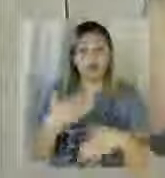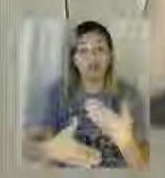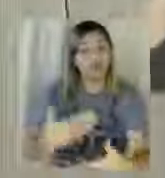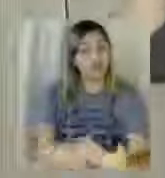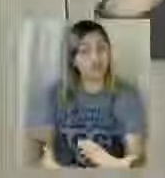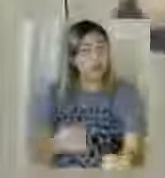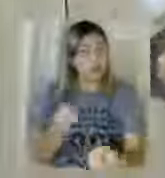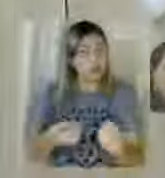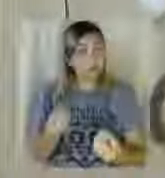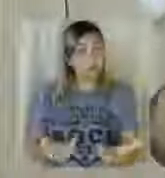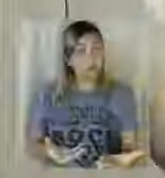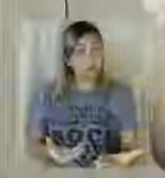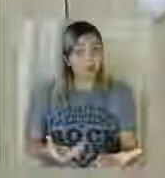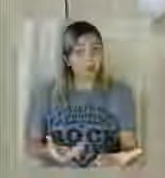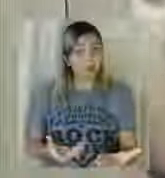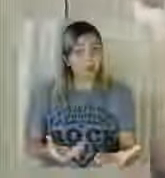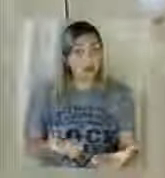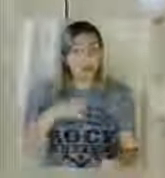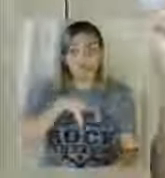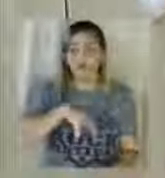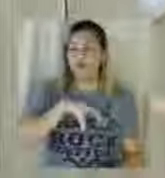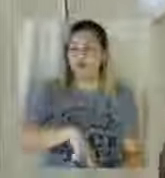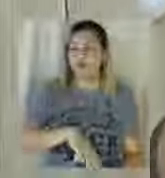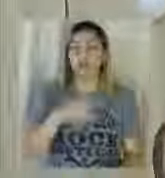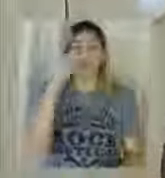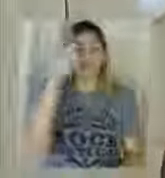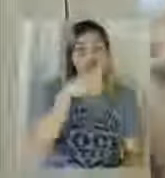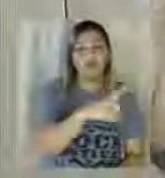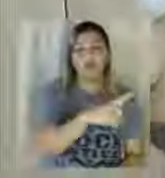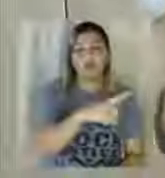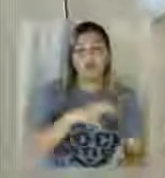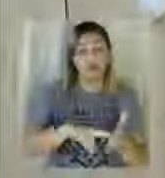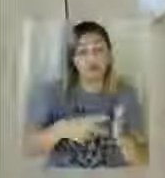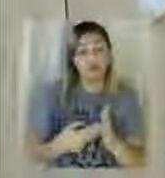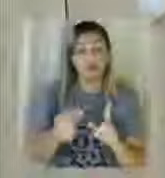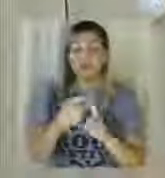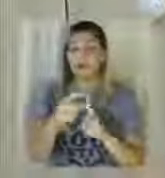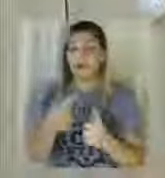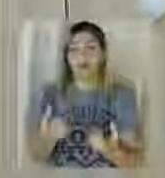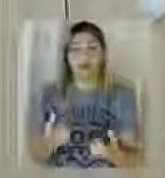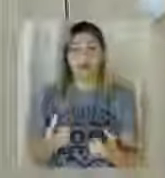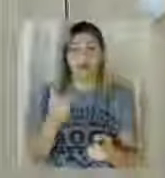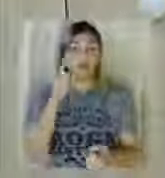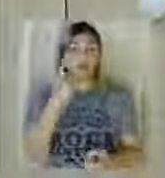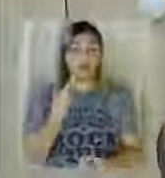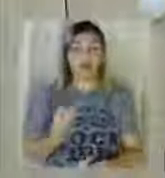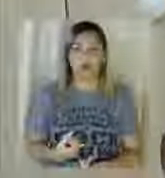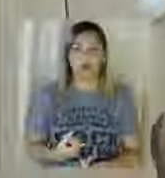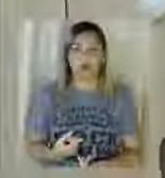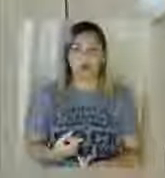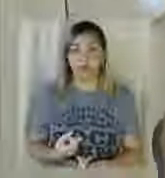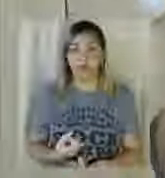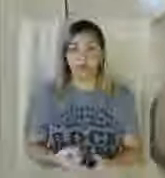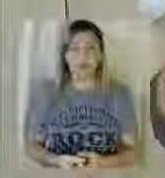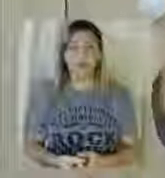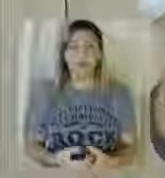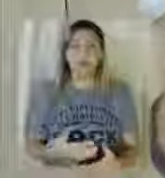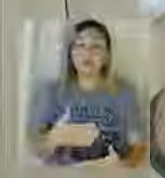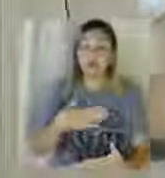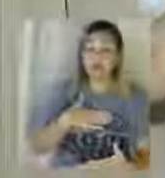muito difícil. Português é muito difícil, o significado das palavras para os surdos. Para